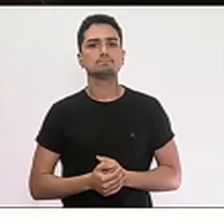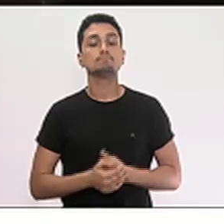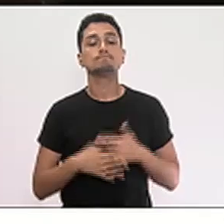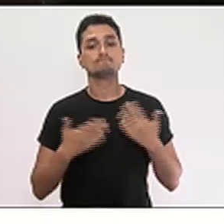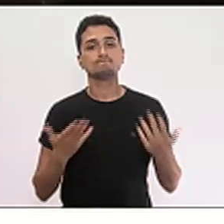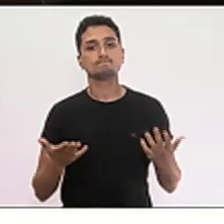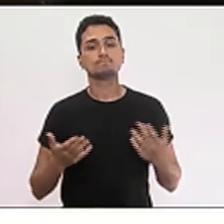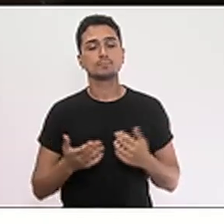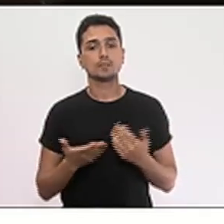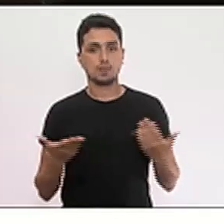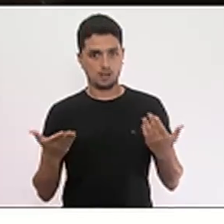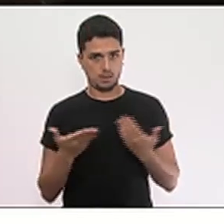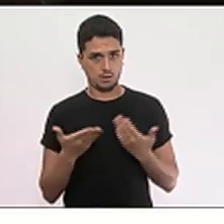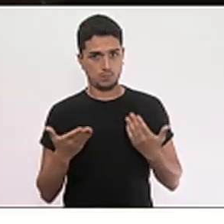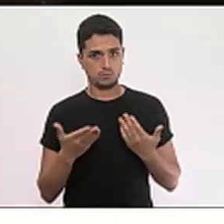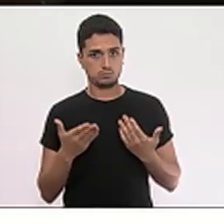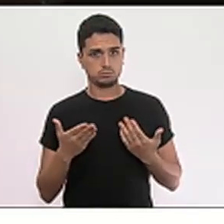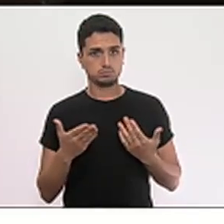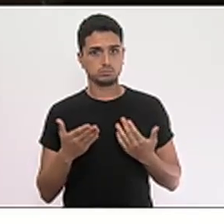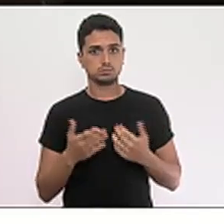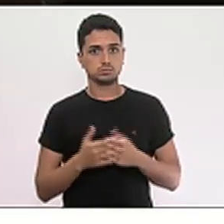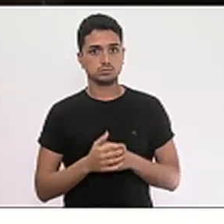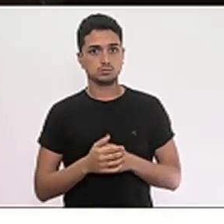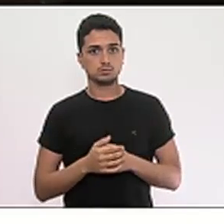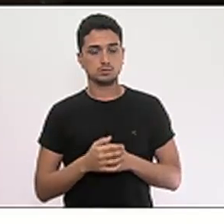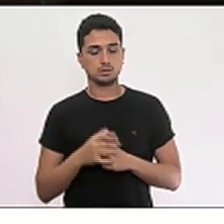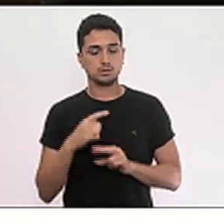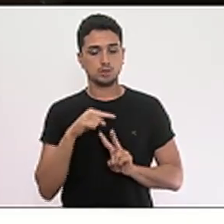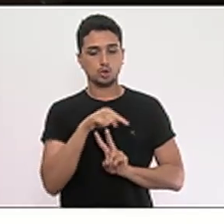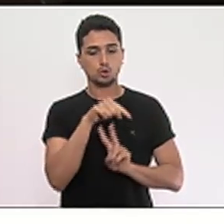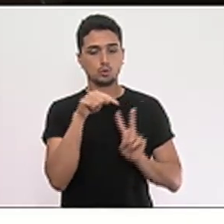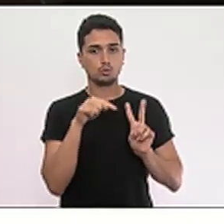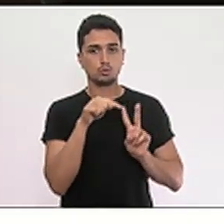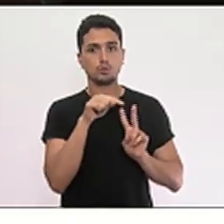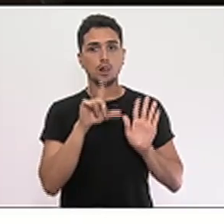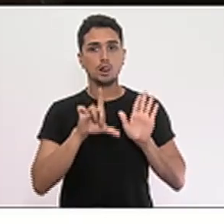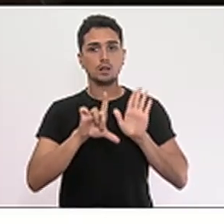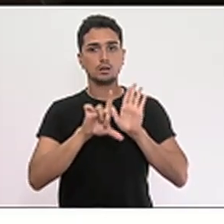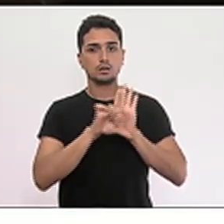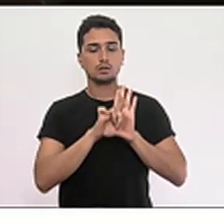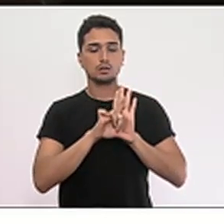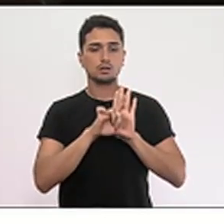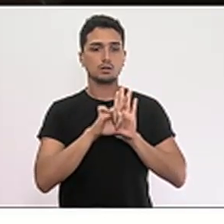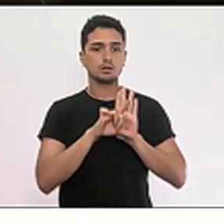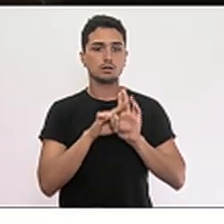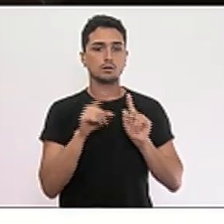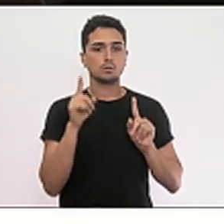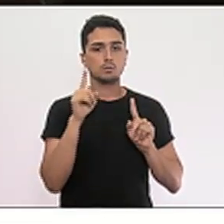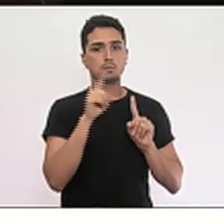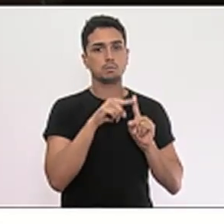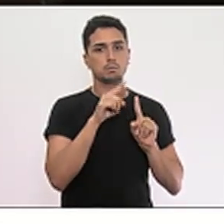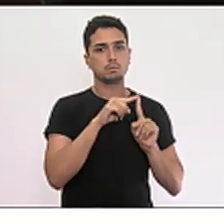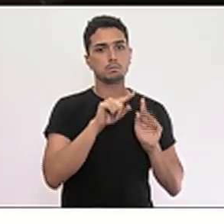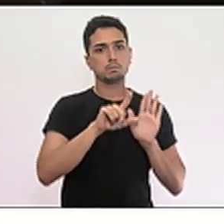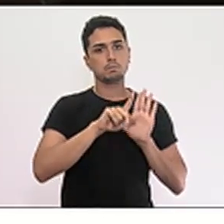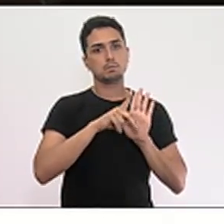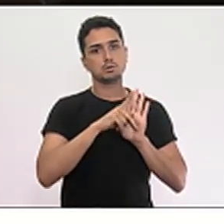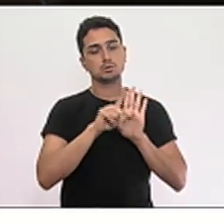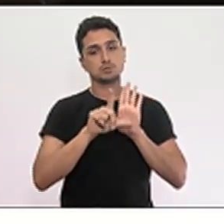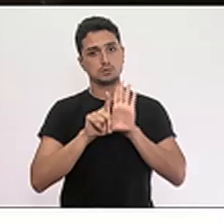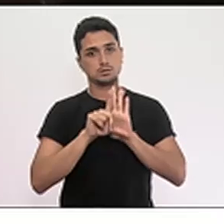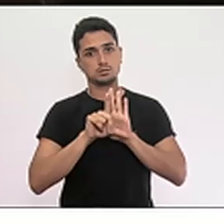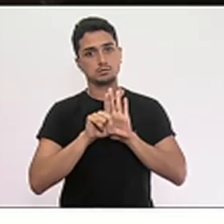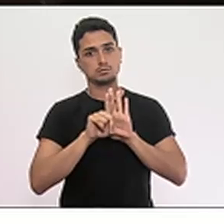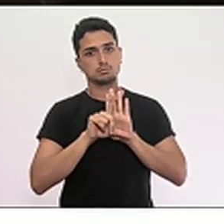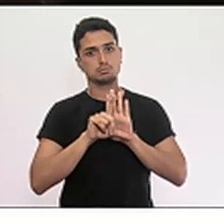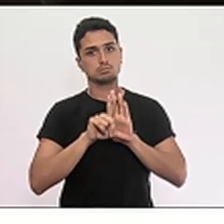Então agora nós temos 2 leis, ainda projeto de lei e uma lei do ano passado. Uma que autoriza a trocar